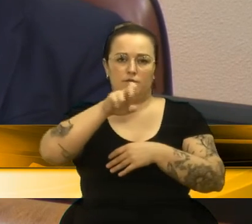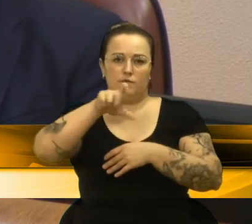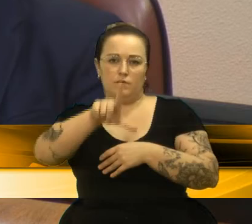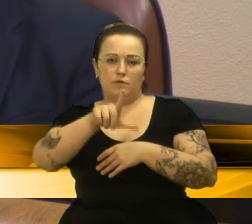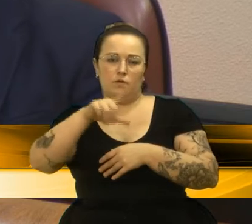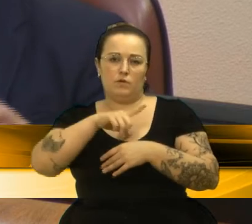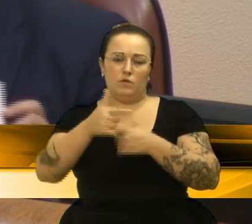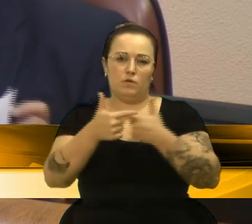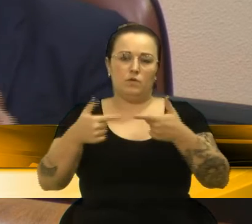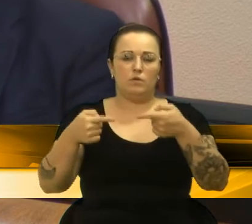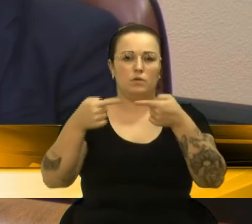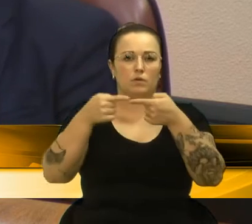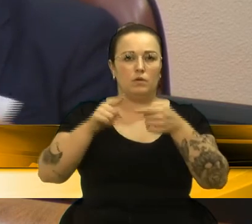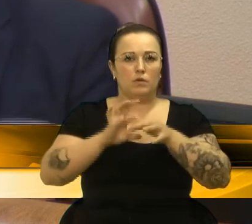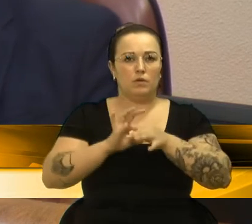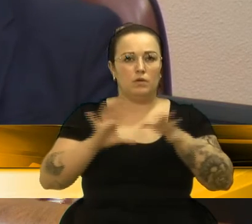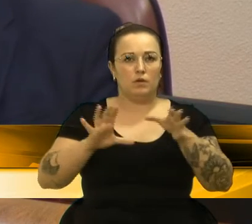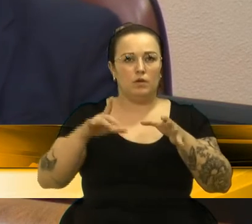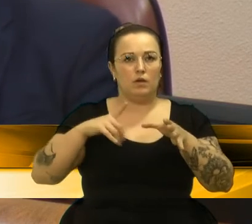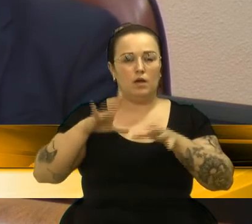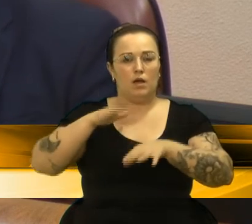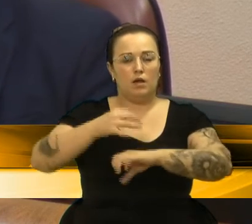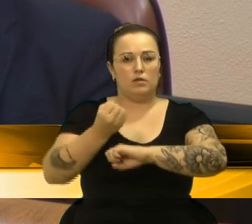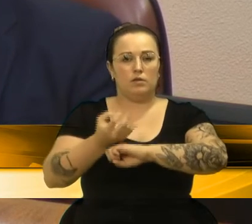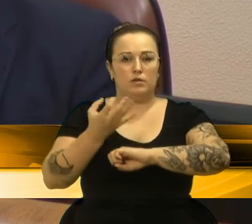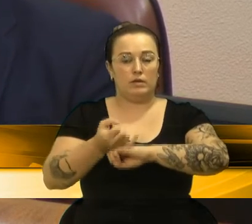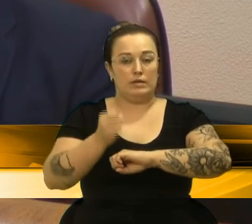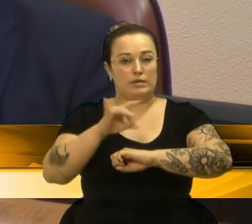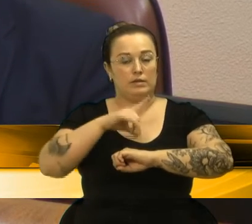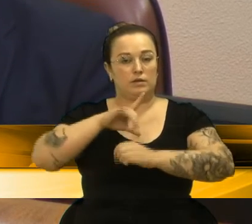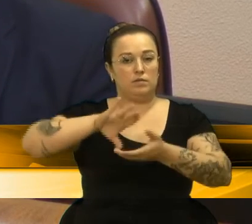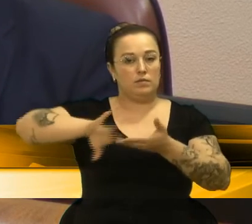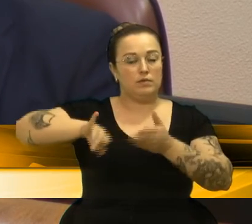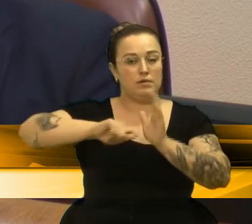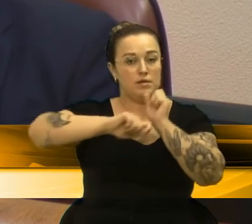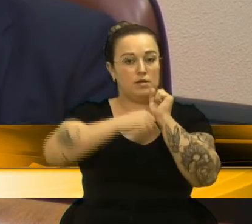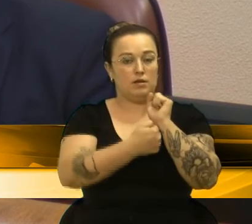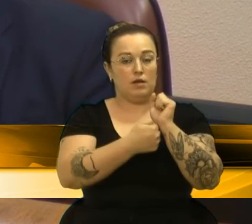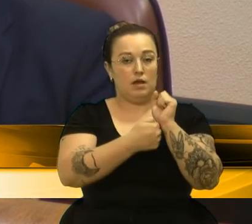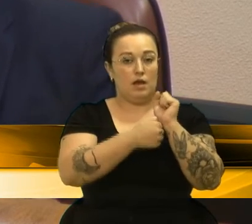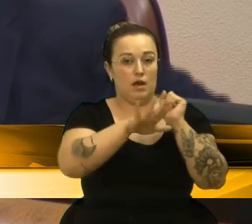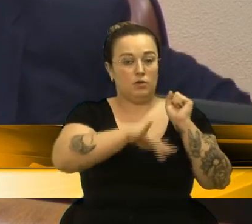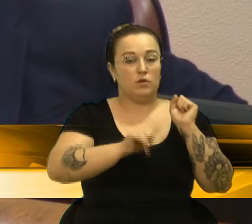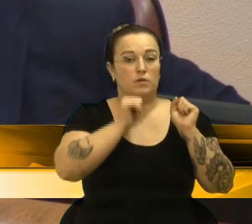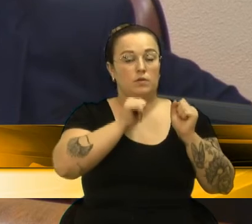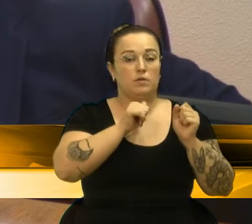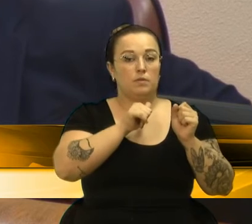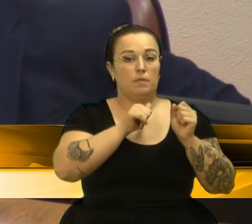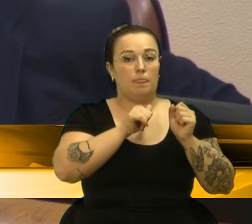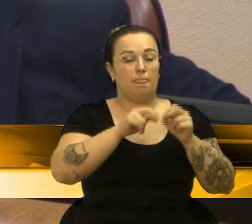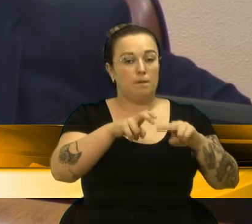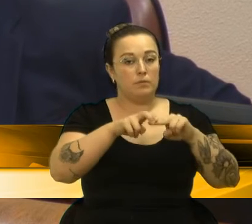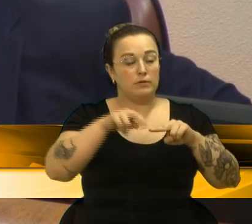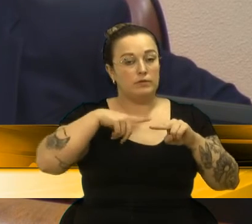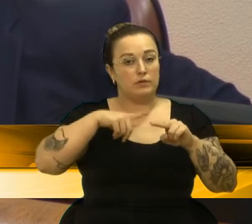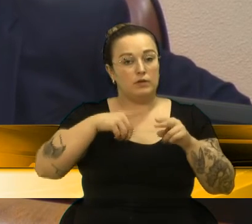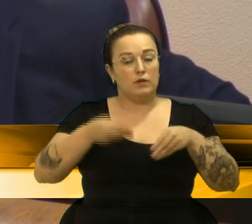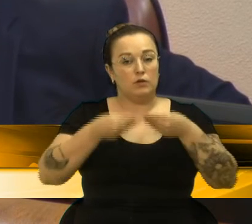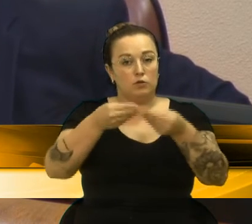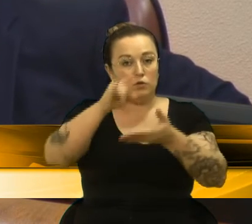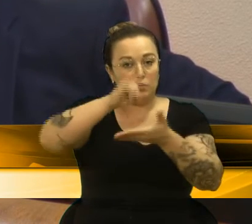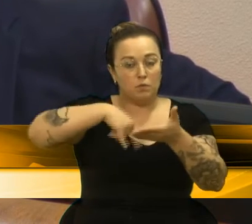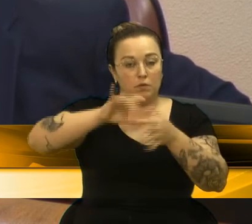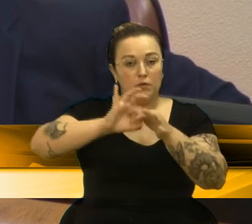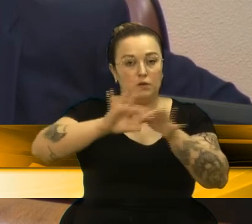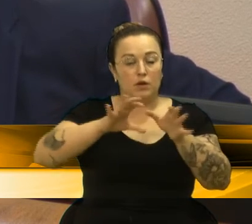que exercício livre e assegurado da advocacia, caso de excepcional trancamento da ação penal em seu nascedouro. Ordem concedida, unânime,